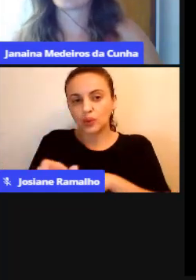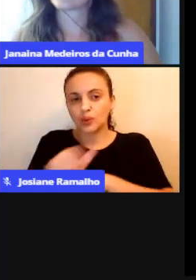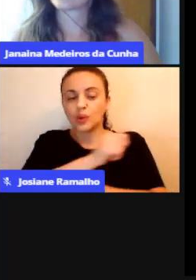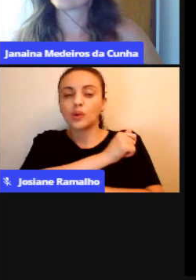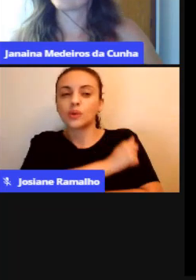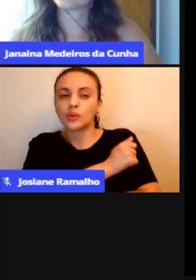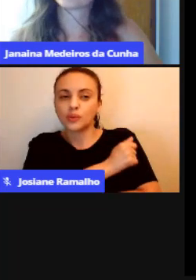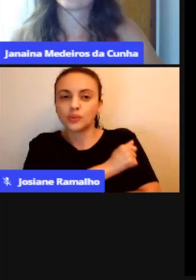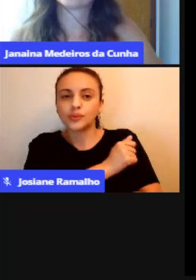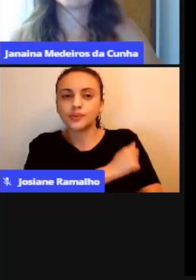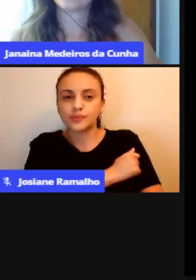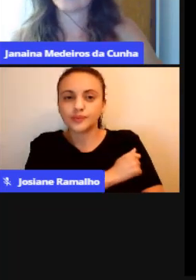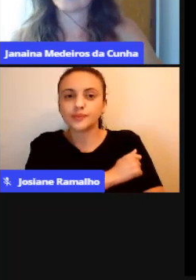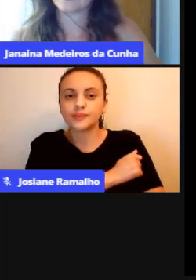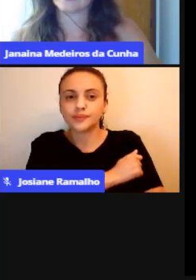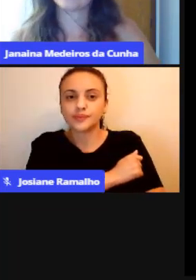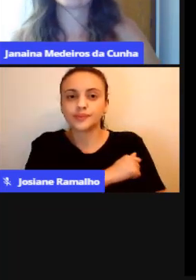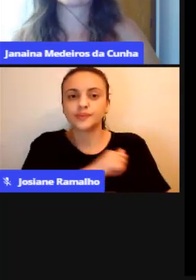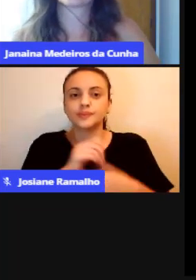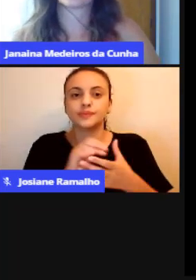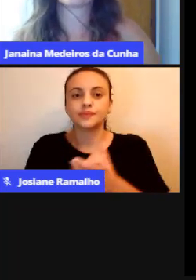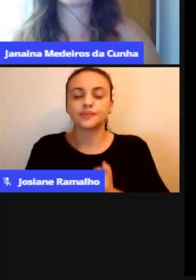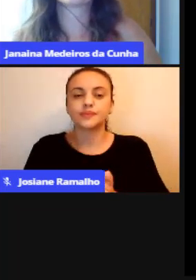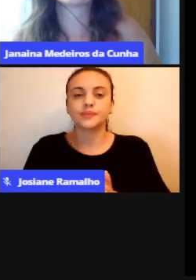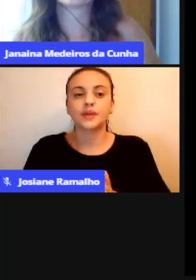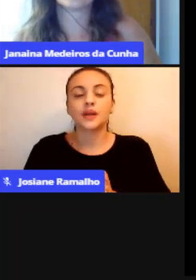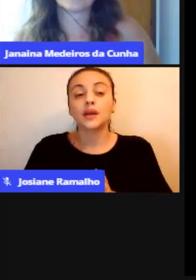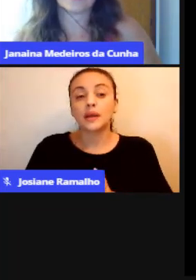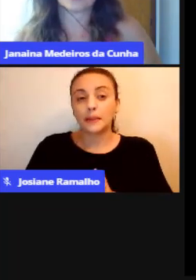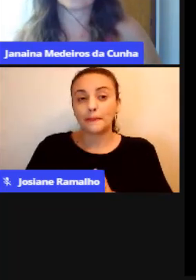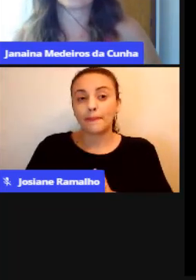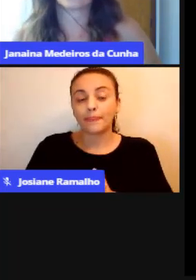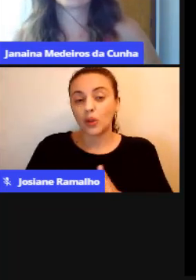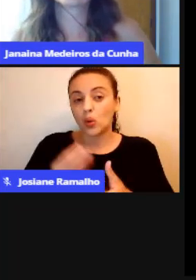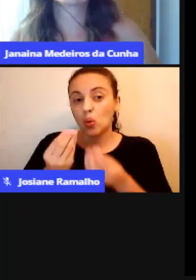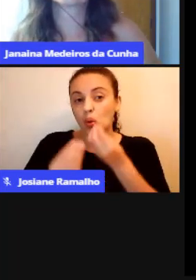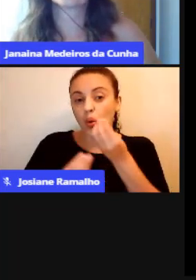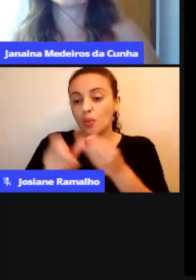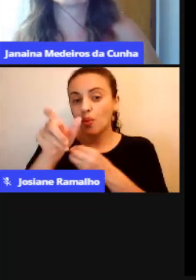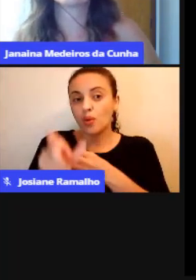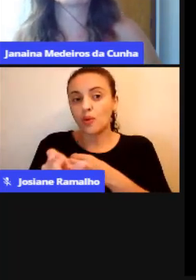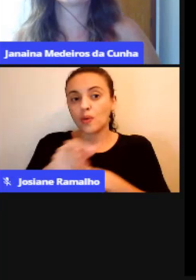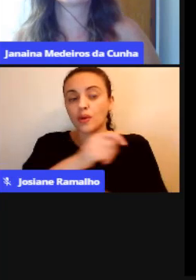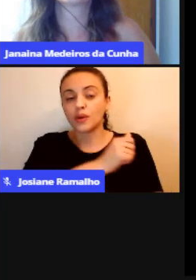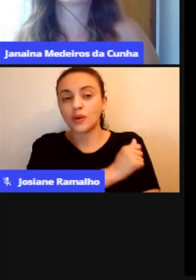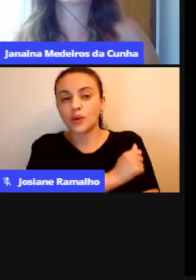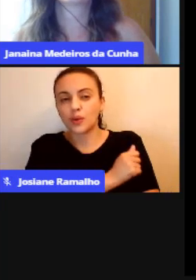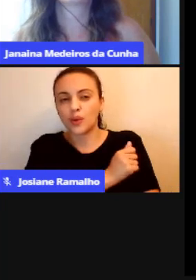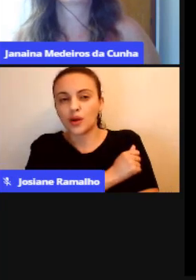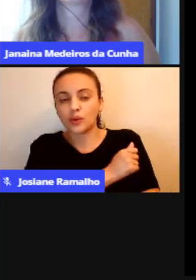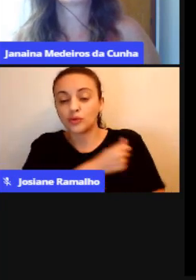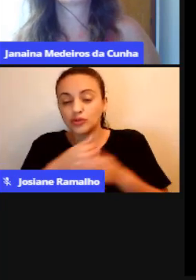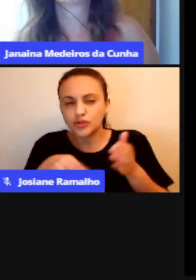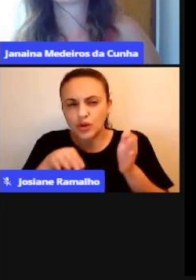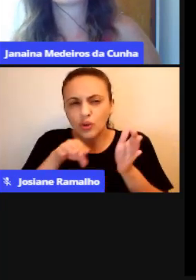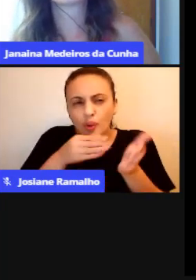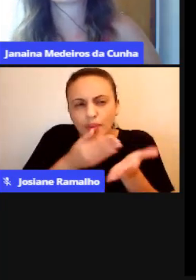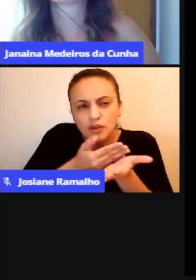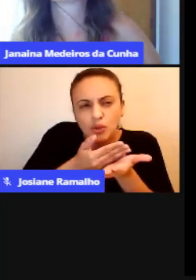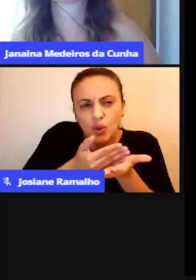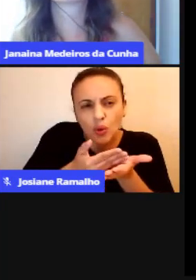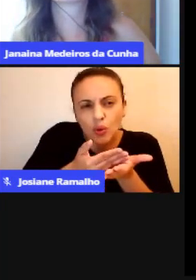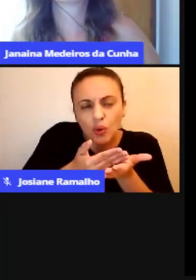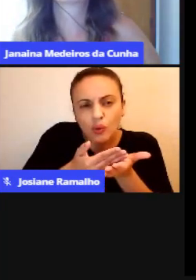essa promoção intelectual dele, né? De como ele chegou para você nesse início de ano e como ele vai